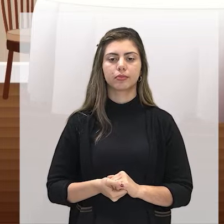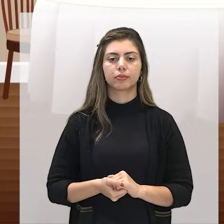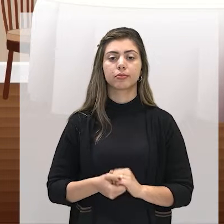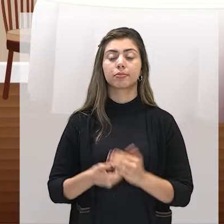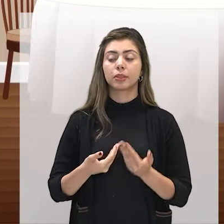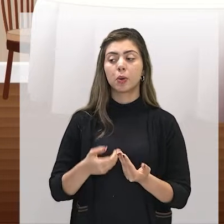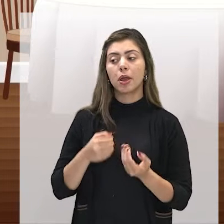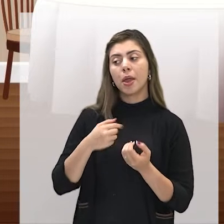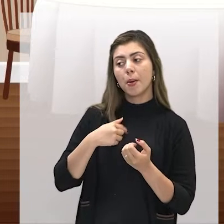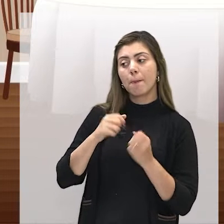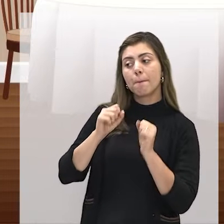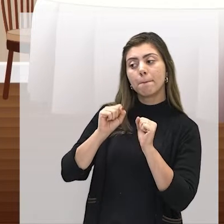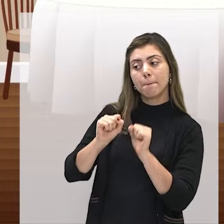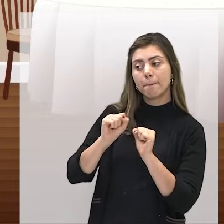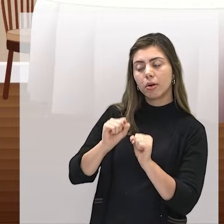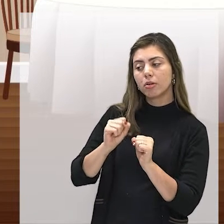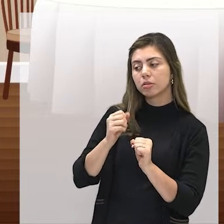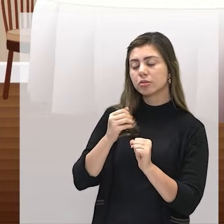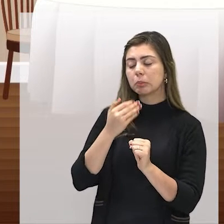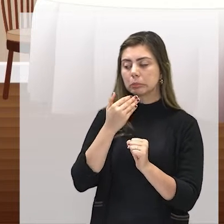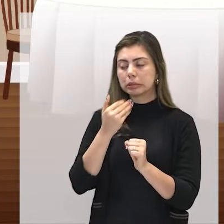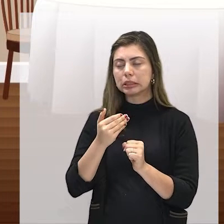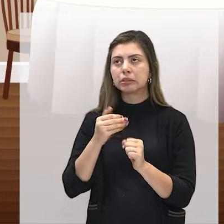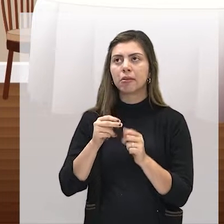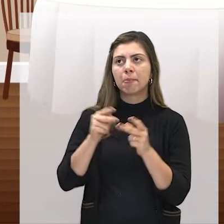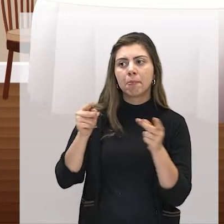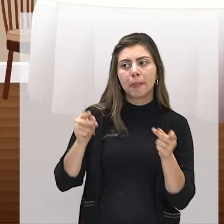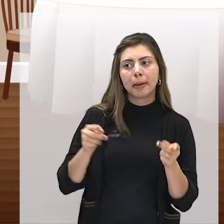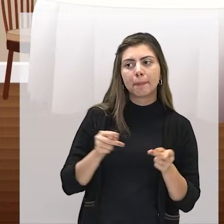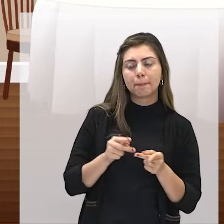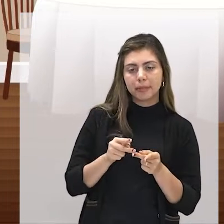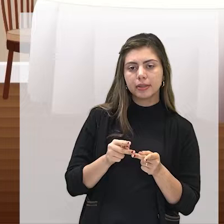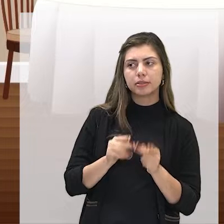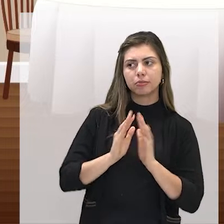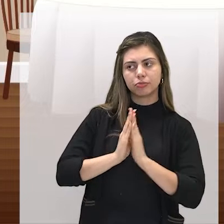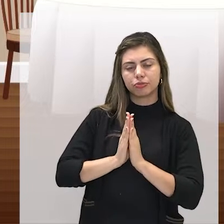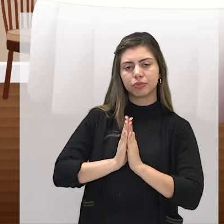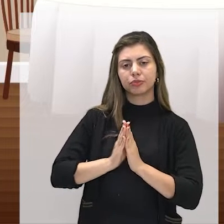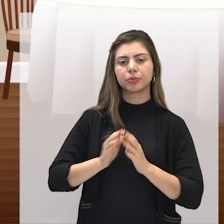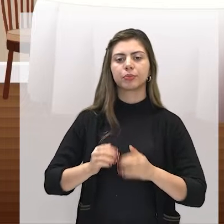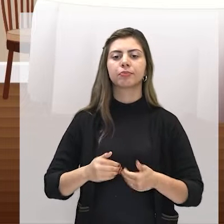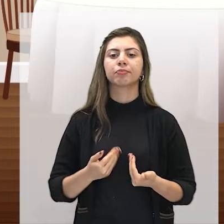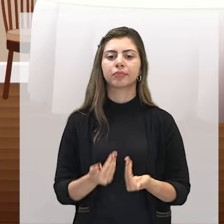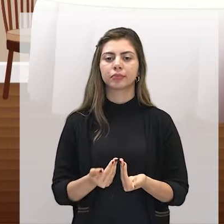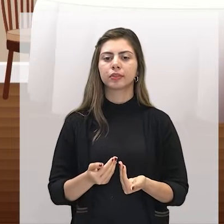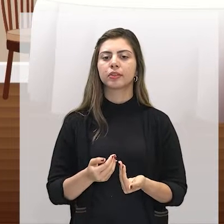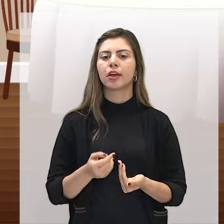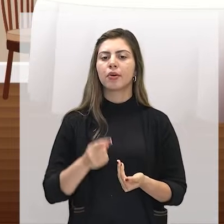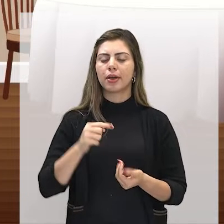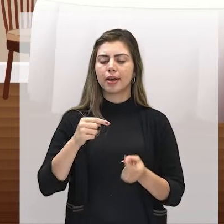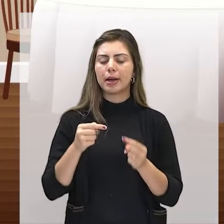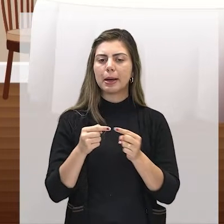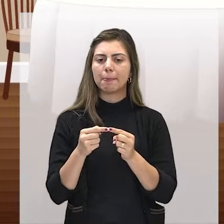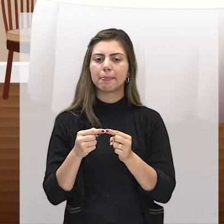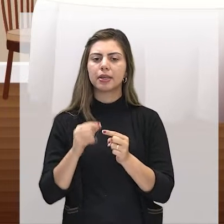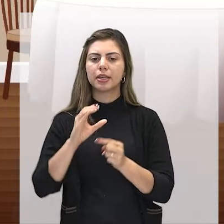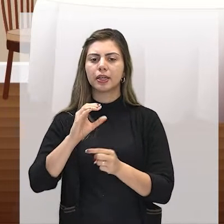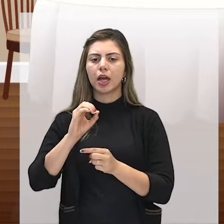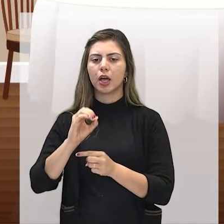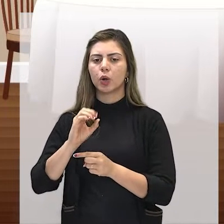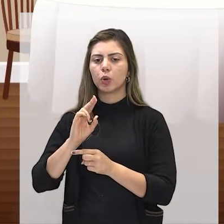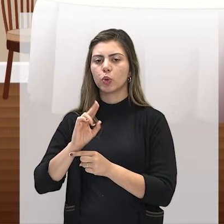poderia pedir uma pizza de pepperoni, por favor? Então, could vai passar essa ideia de mais educação, uma forma